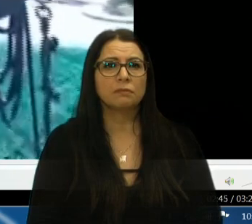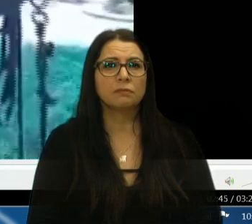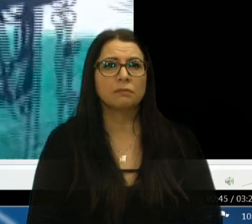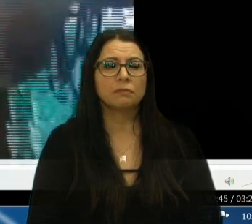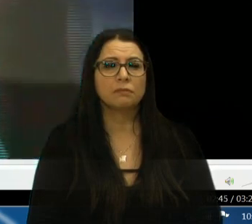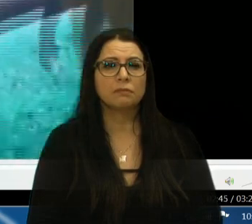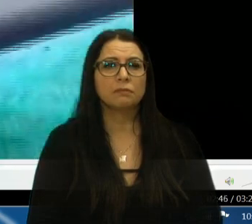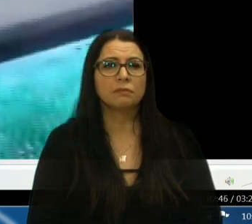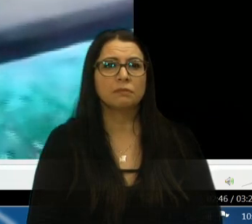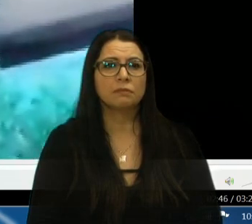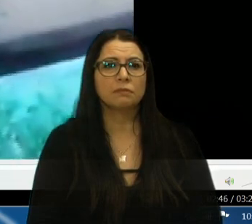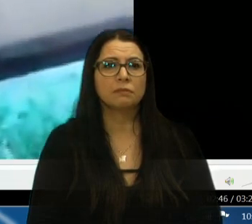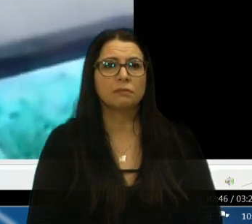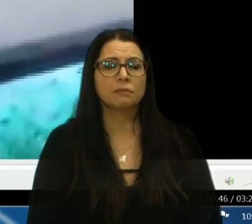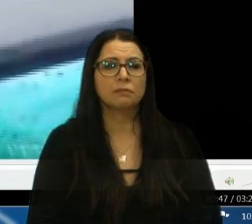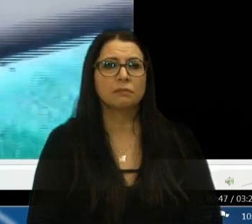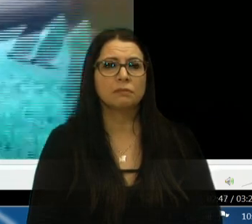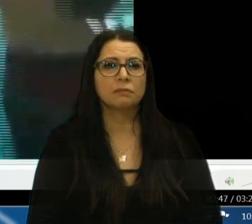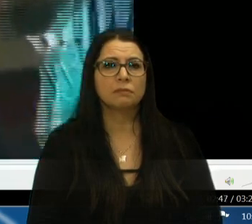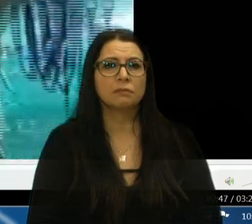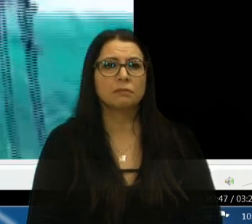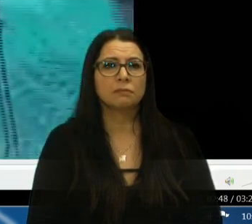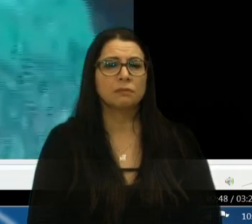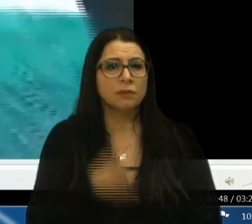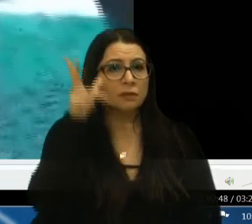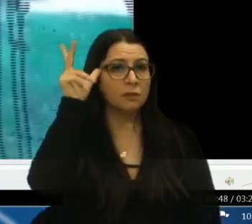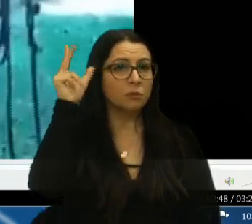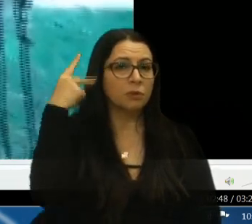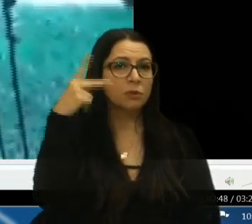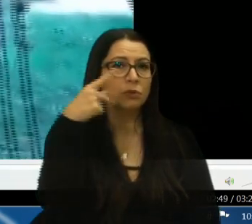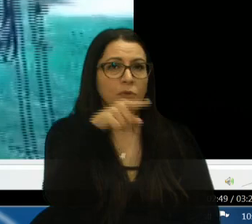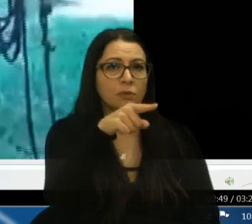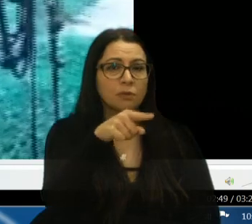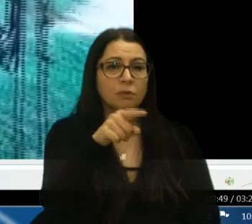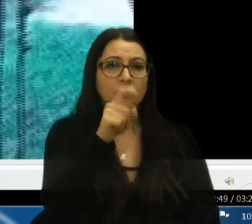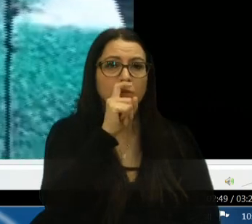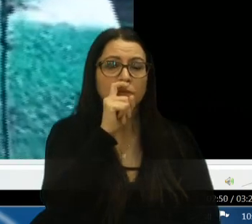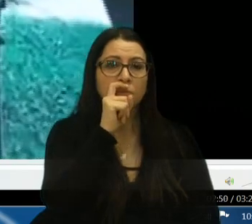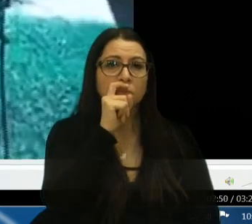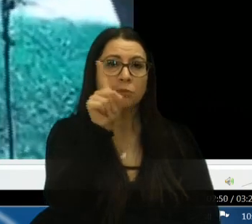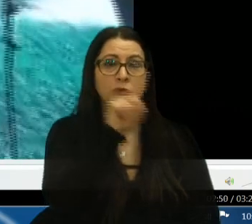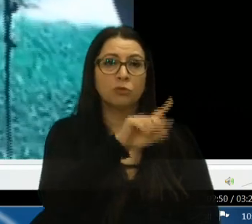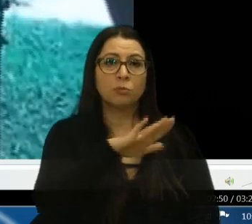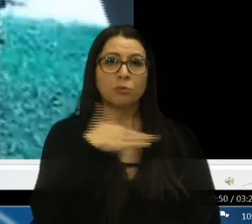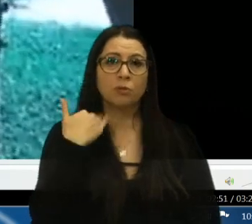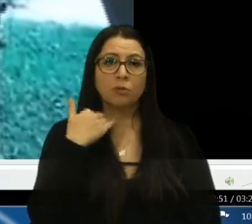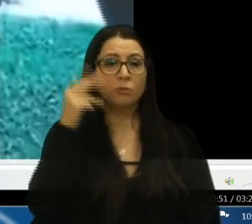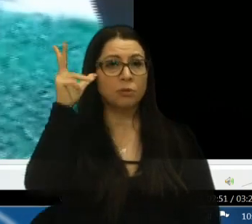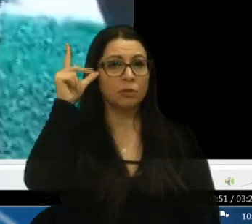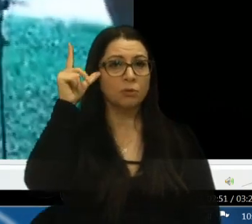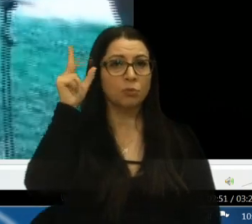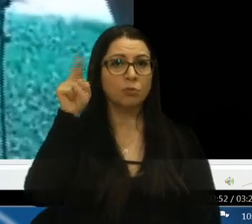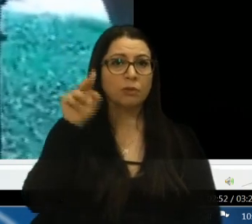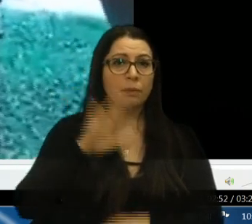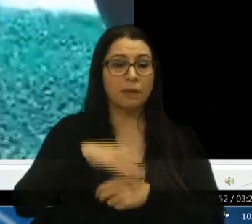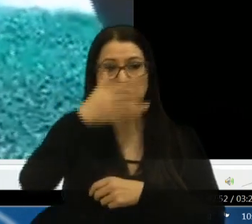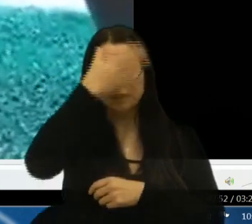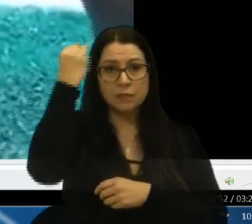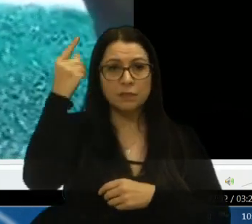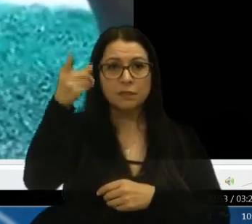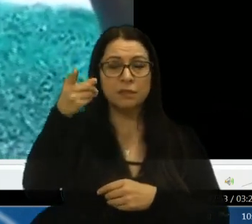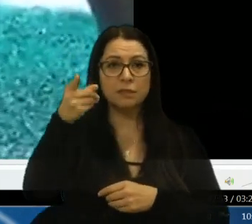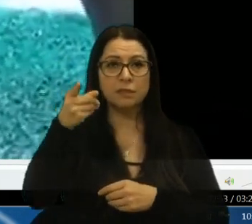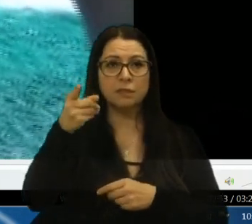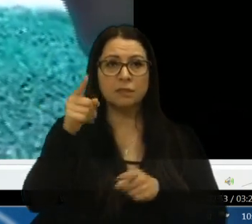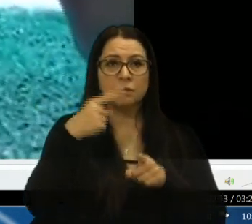Vem aqui, meu gurizinho. A égua é tua, rapaz. Se teu pai um dia morrer por causa dessa égua, tu nunca vai esquecer. Que